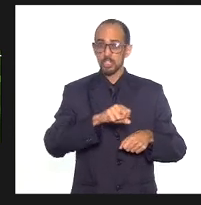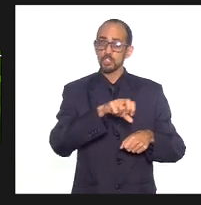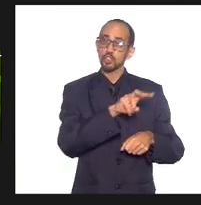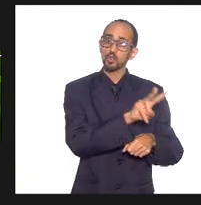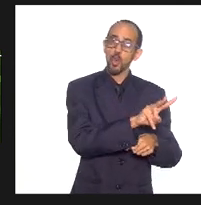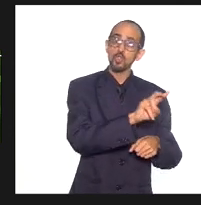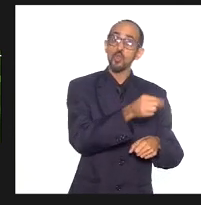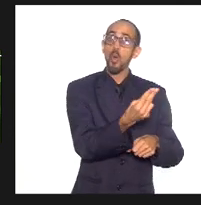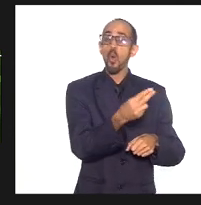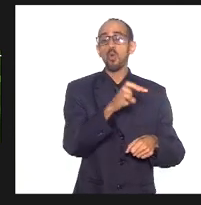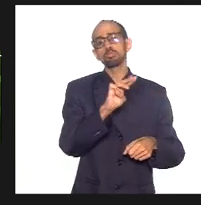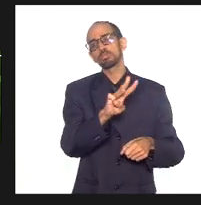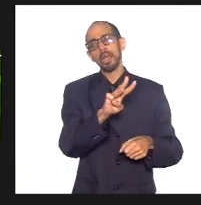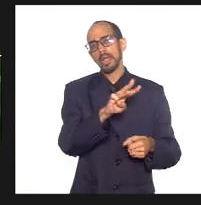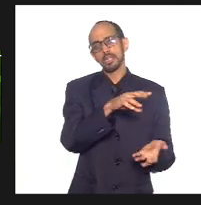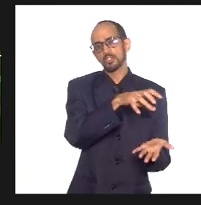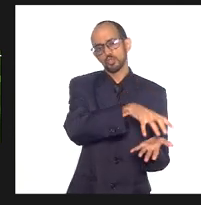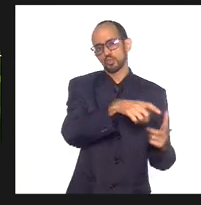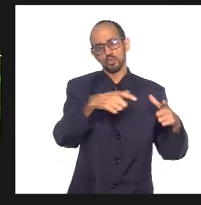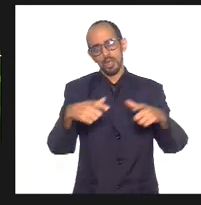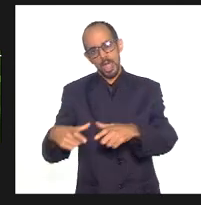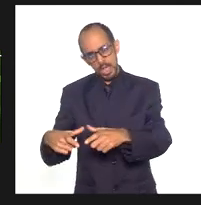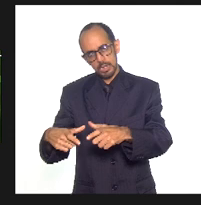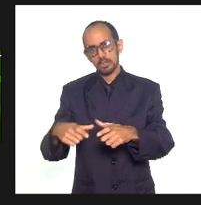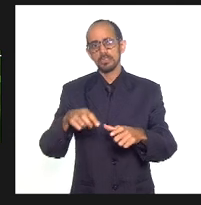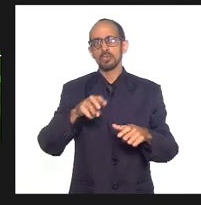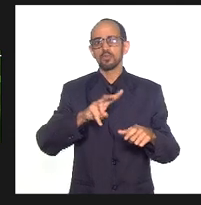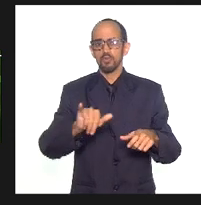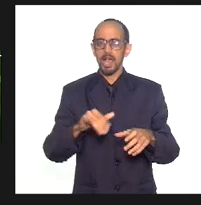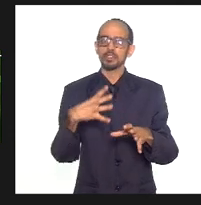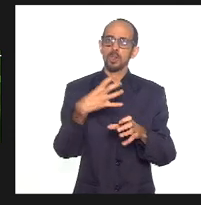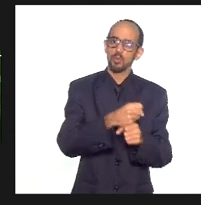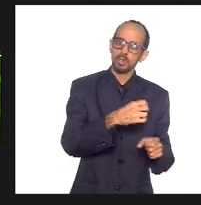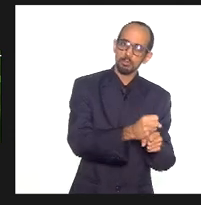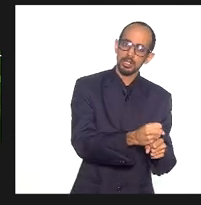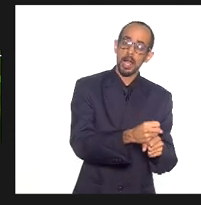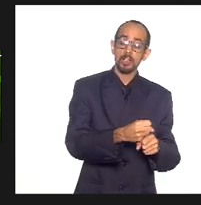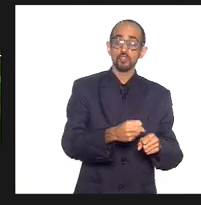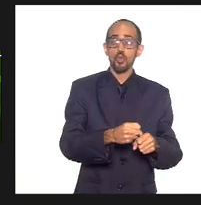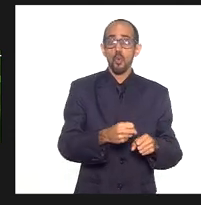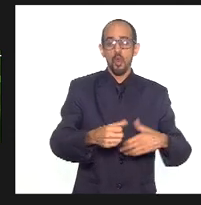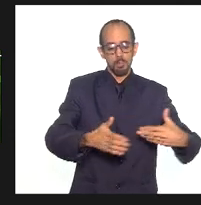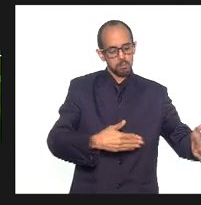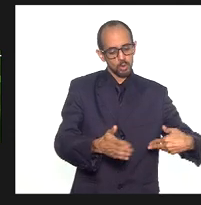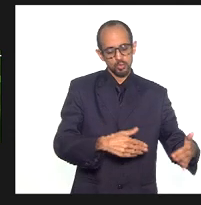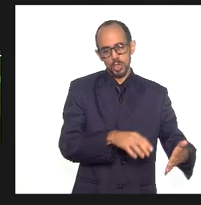feito um rateio de acordo com o volume produzido de cada campo. Tá?